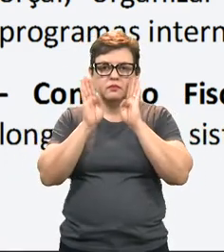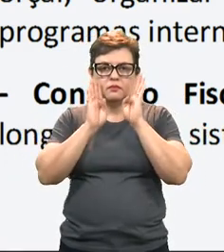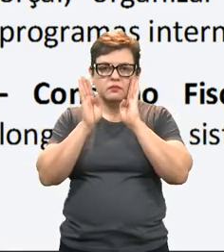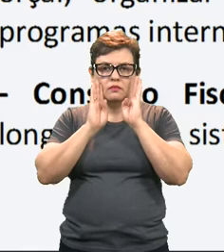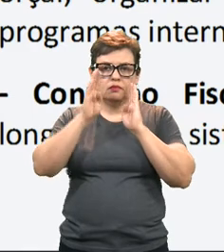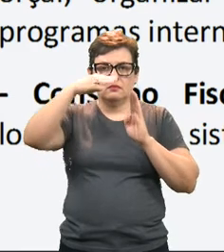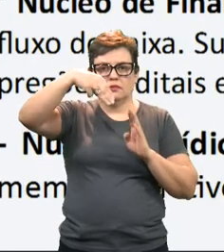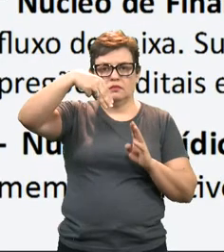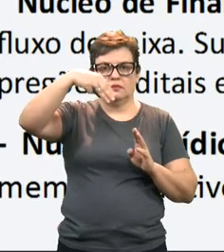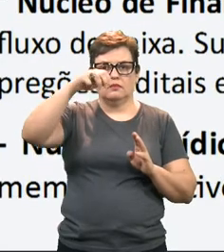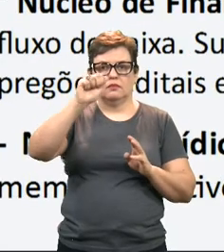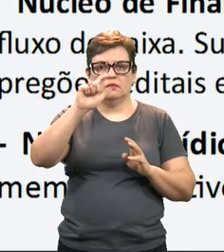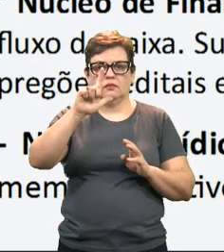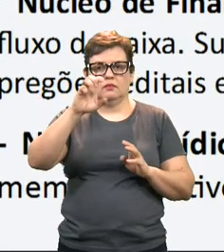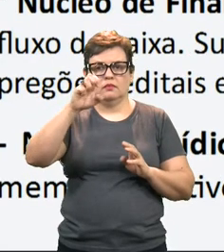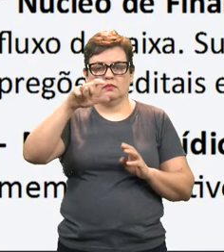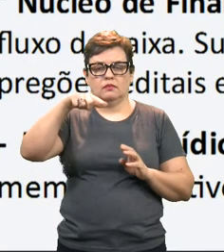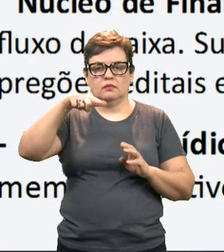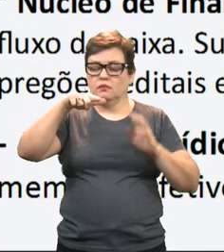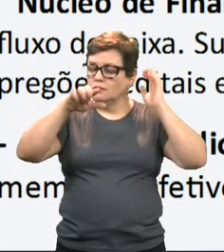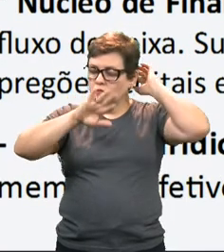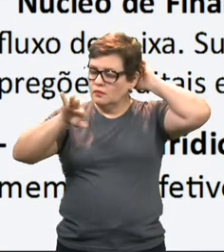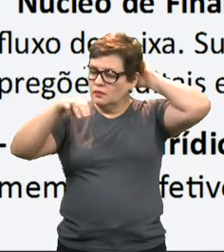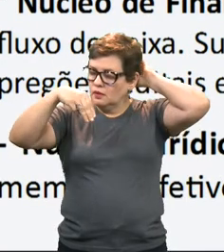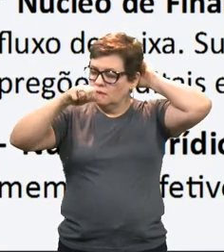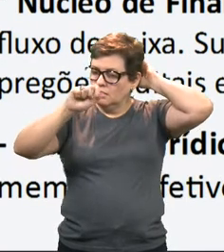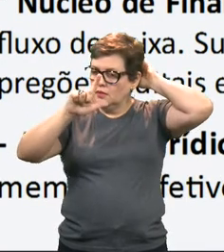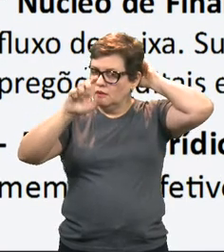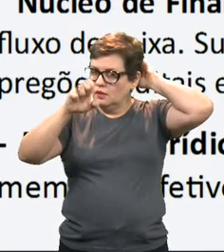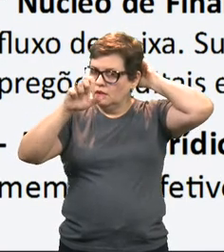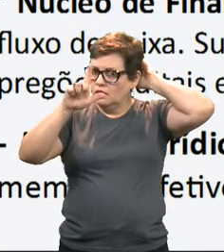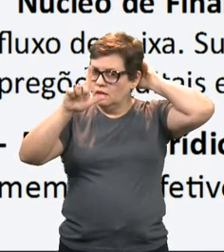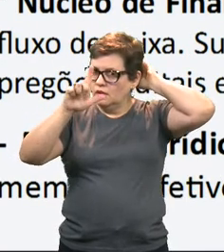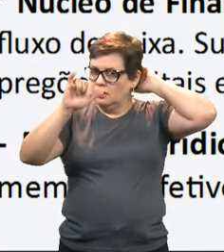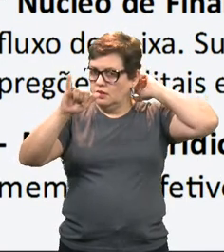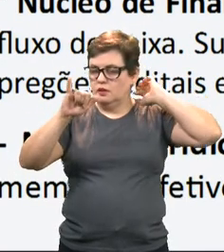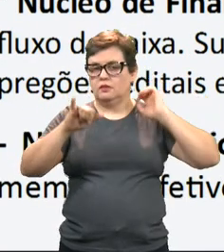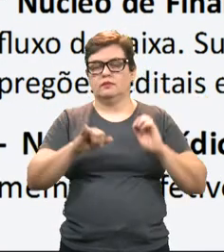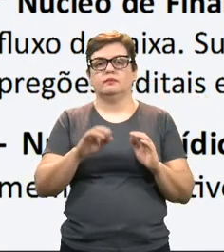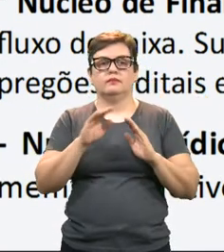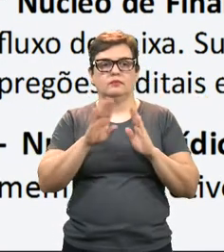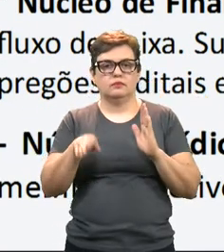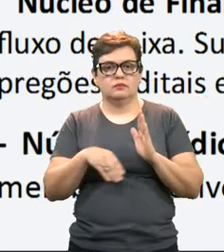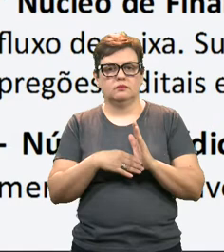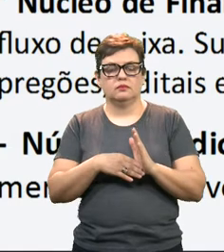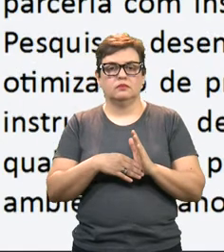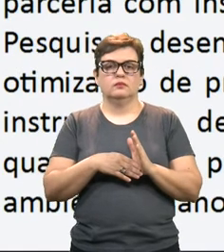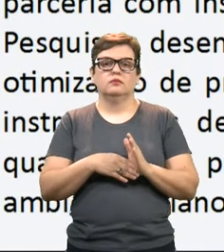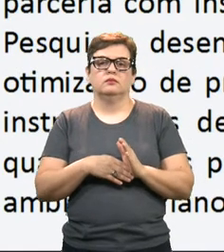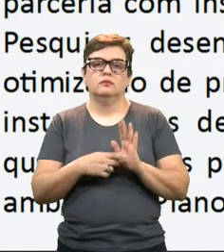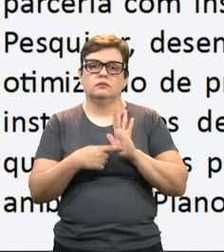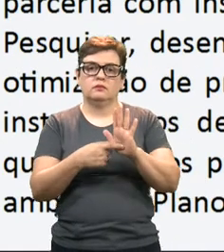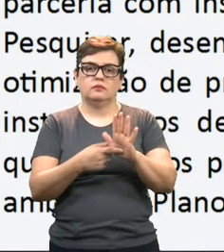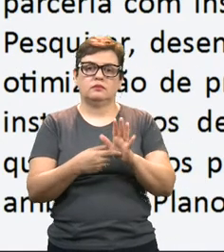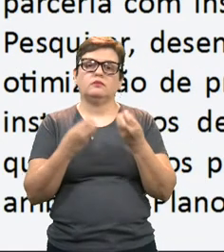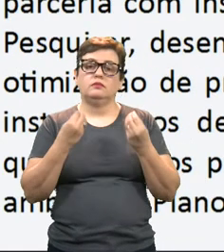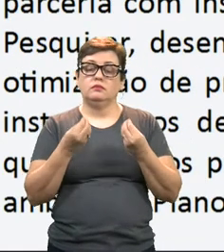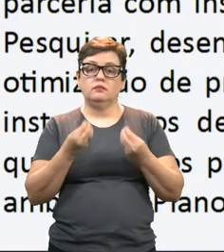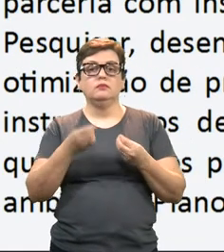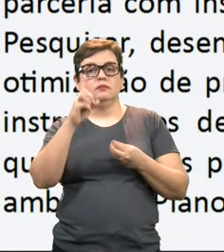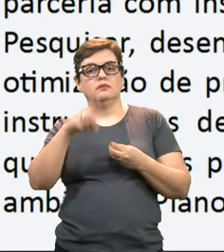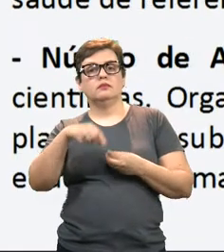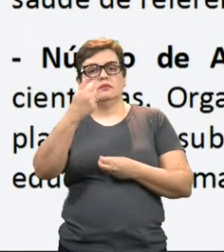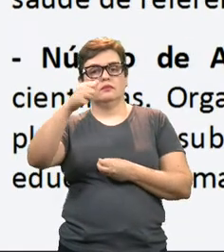Malele, para que vocês tenham acesso, tá? Mas são todos, vão falando assim sobre a estrutura mesmo da